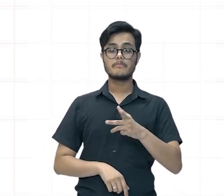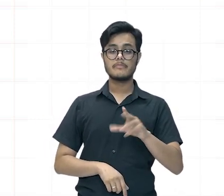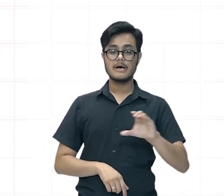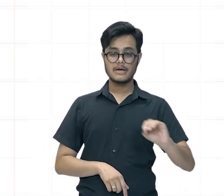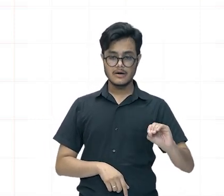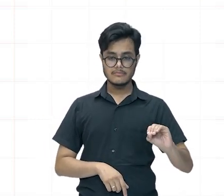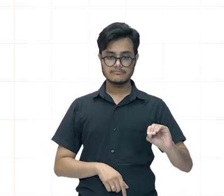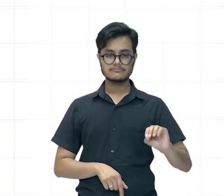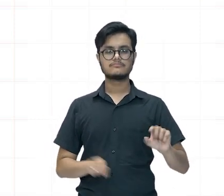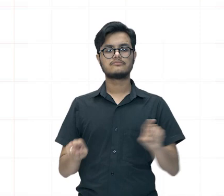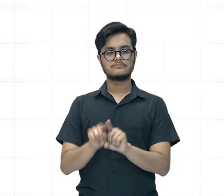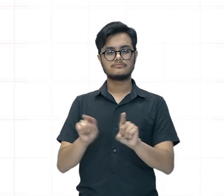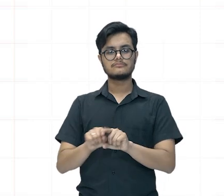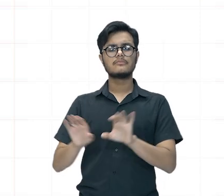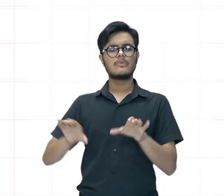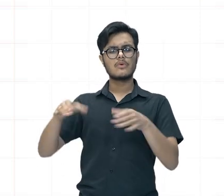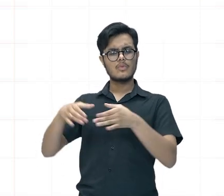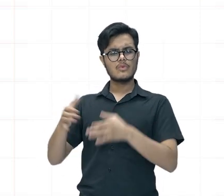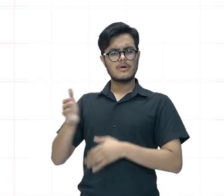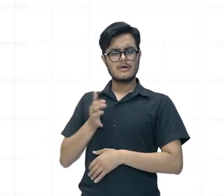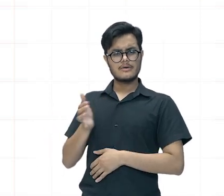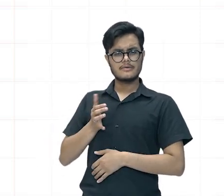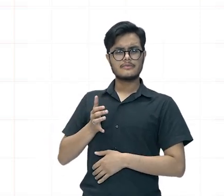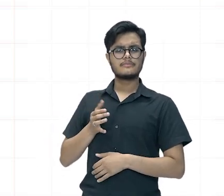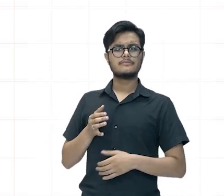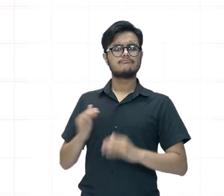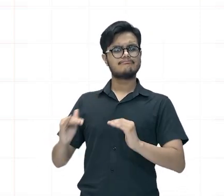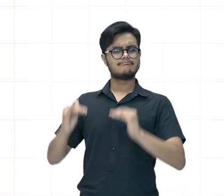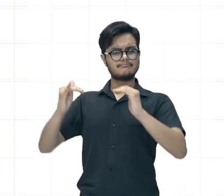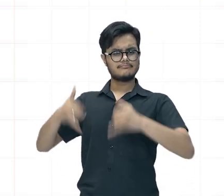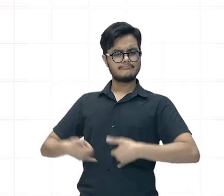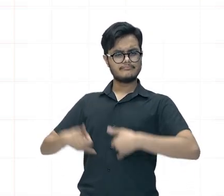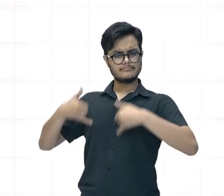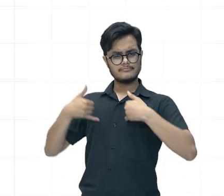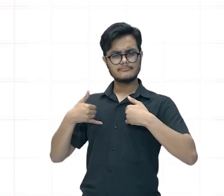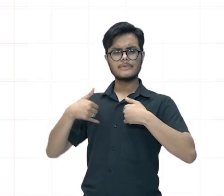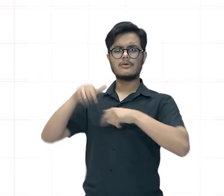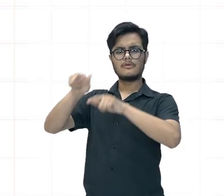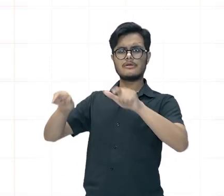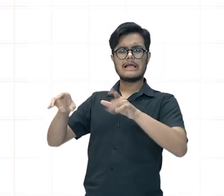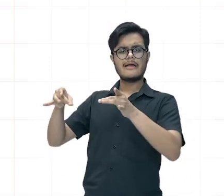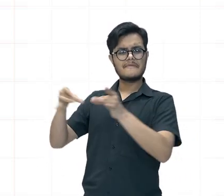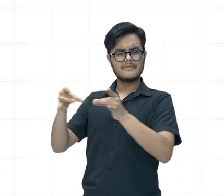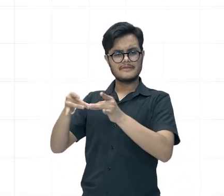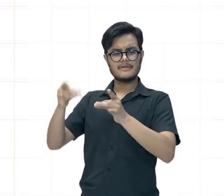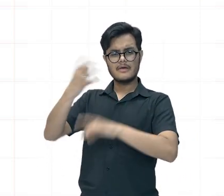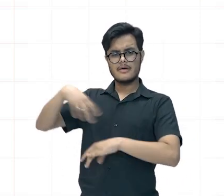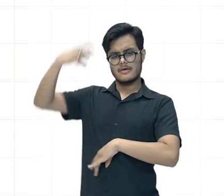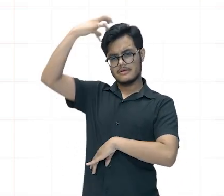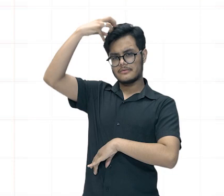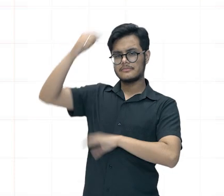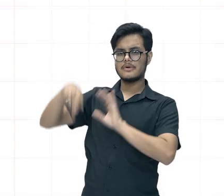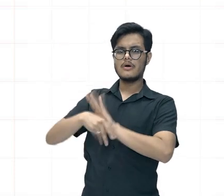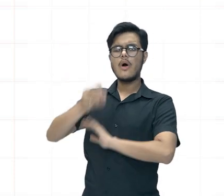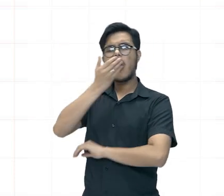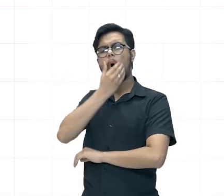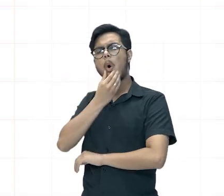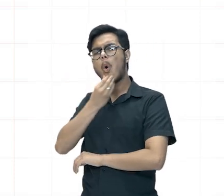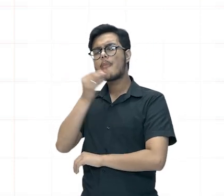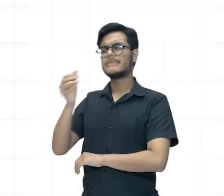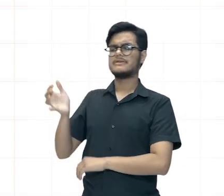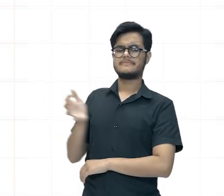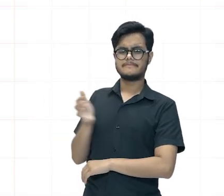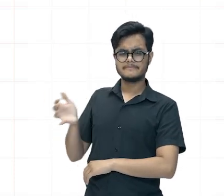os barões, né, o barão, título criado como uma forma de honraria conferida aos súditos de maior fidelidade ao